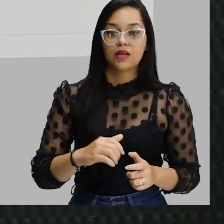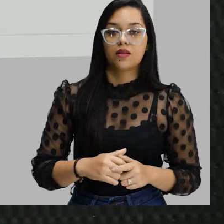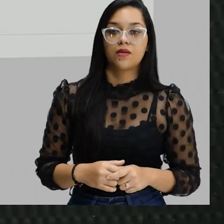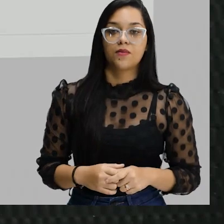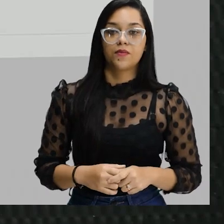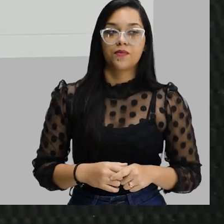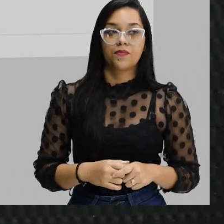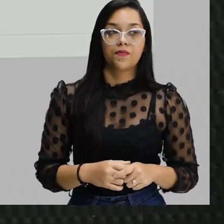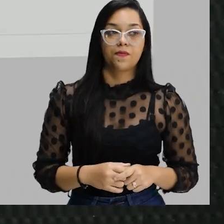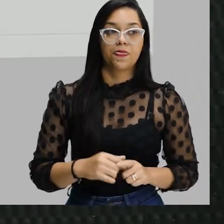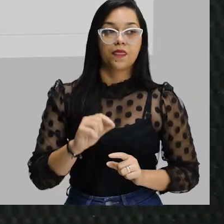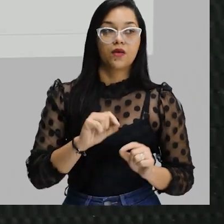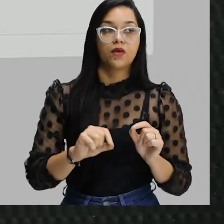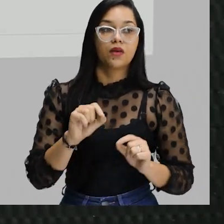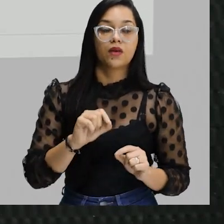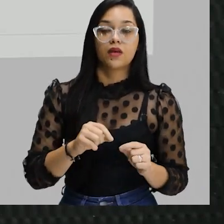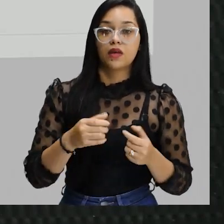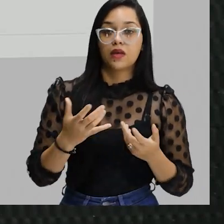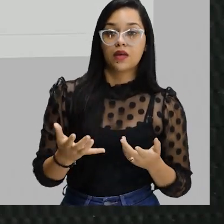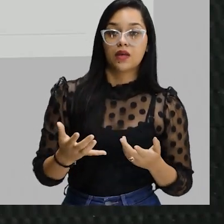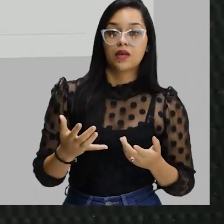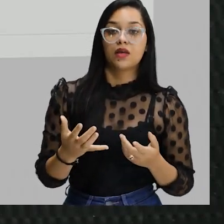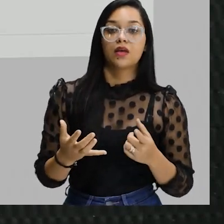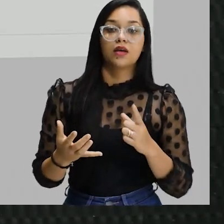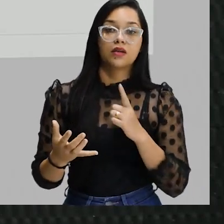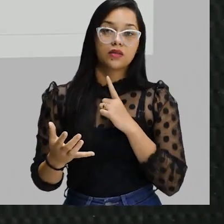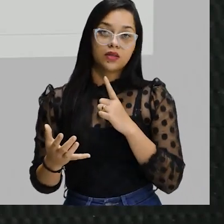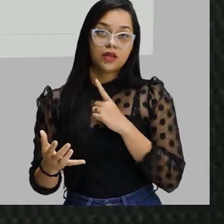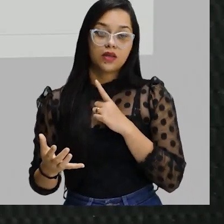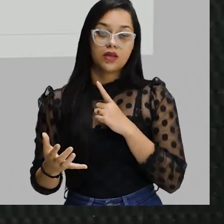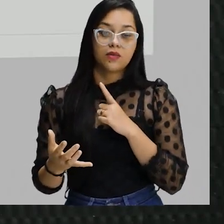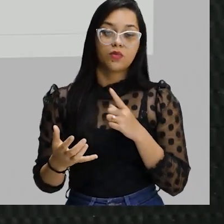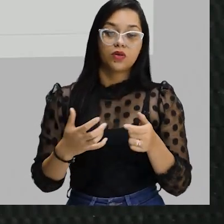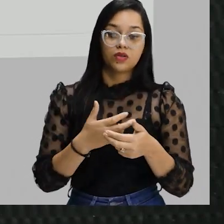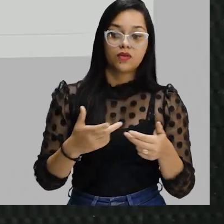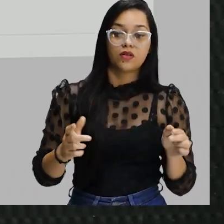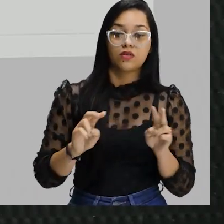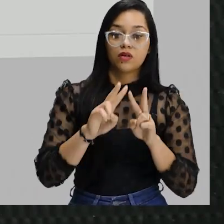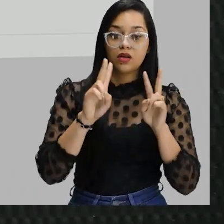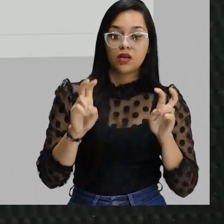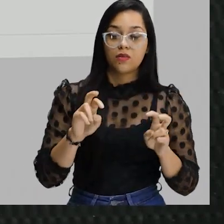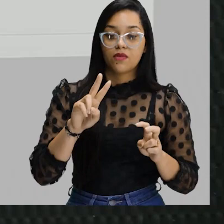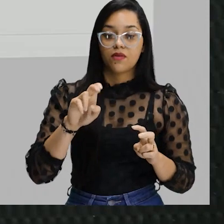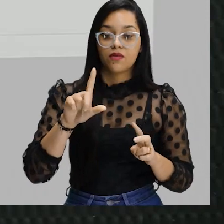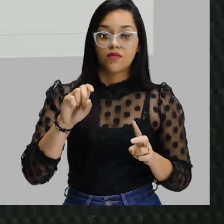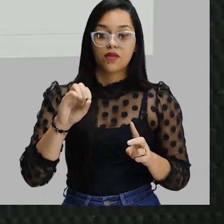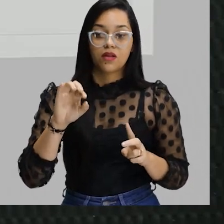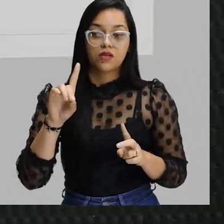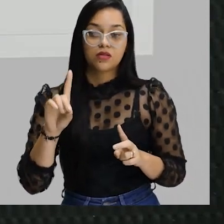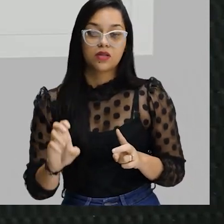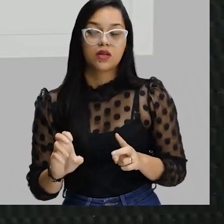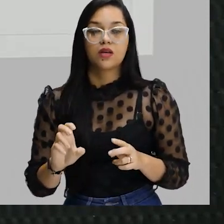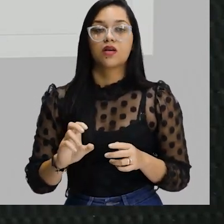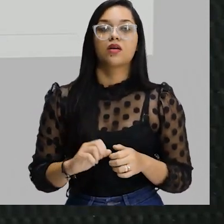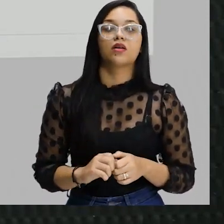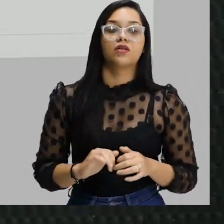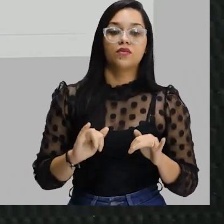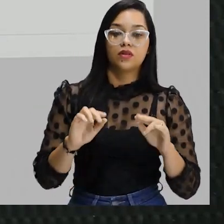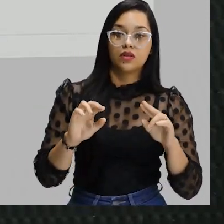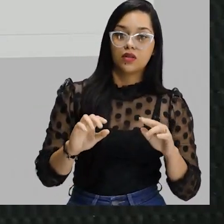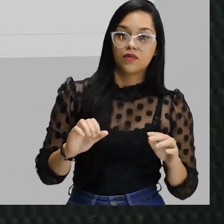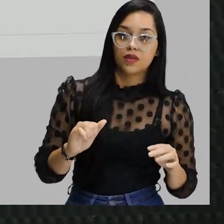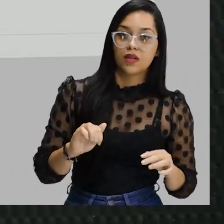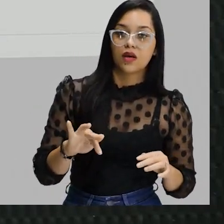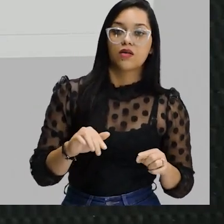certo? Que é dado justamente por esses termos, velocidade final ao